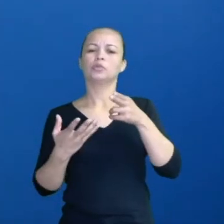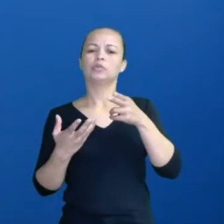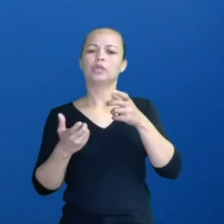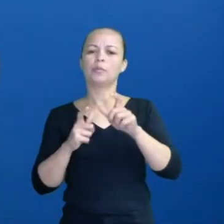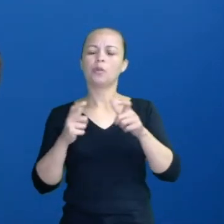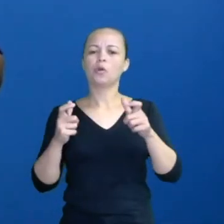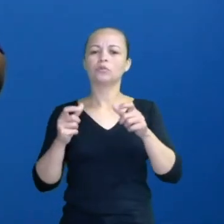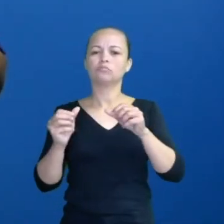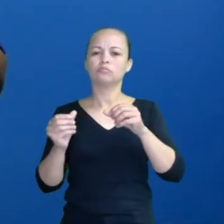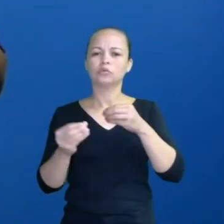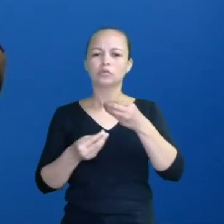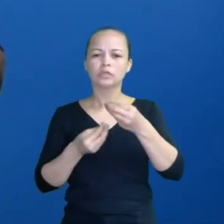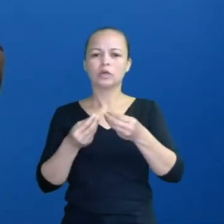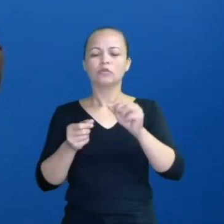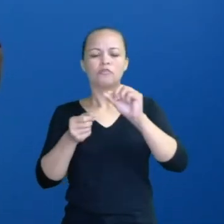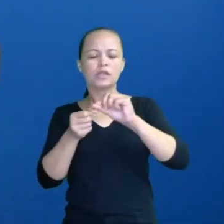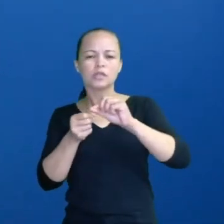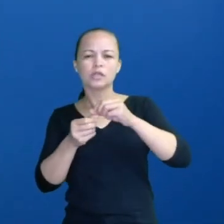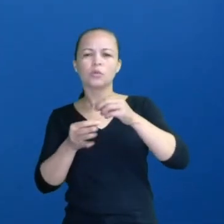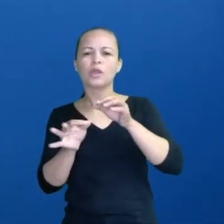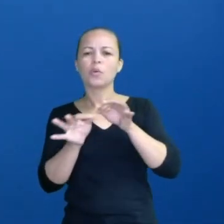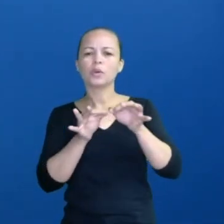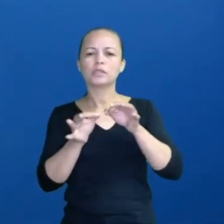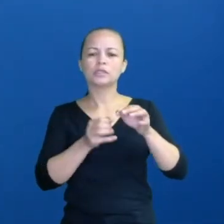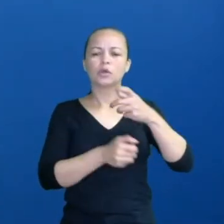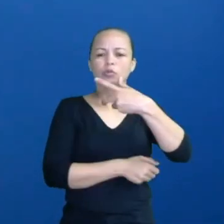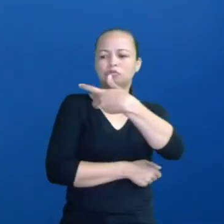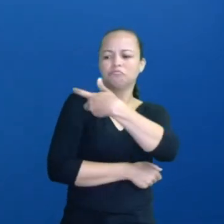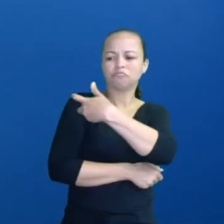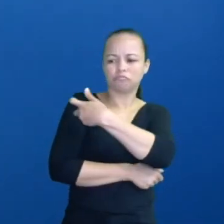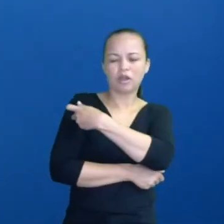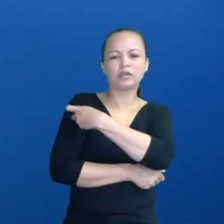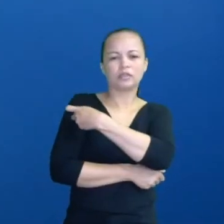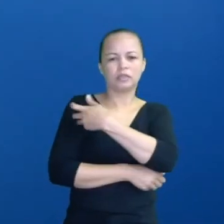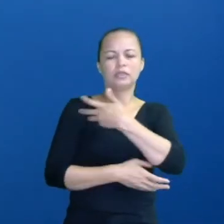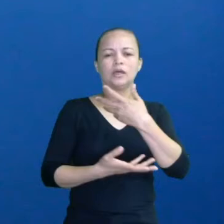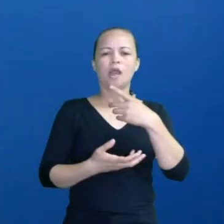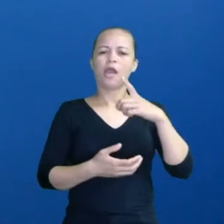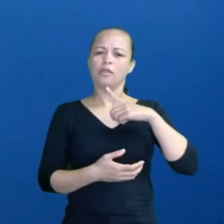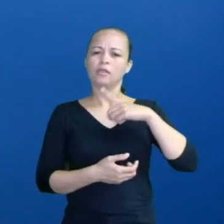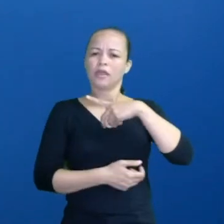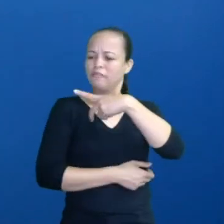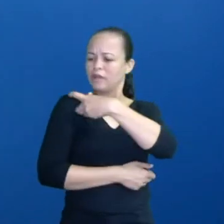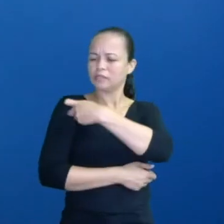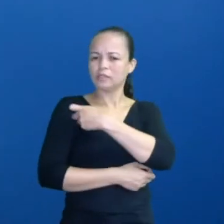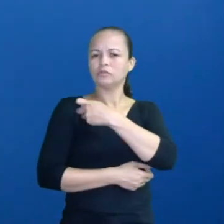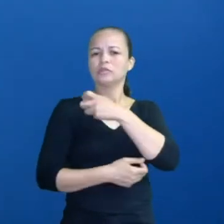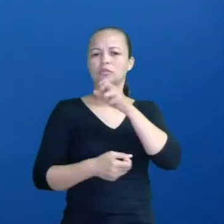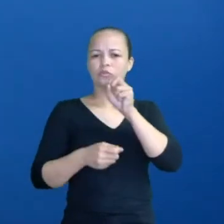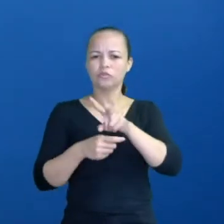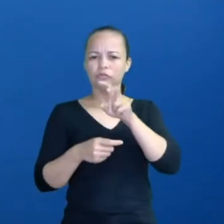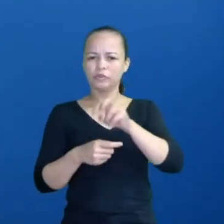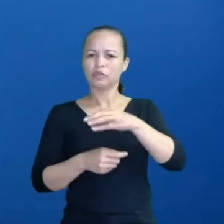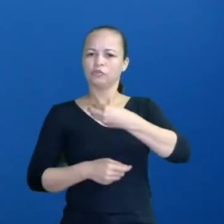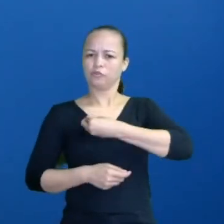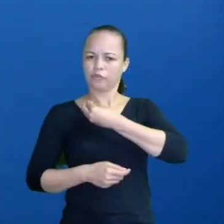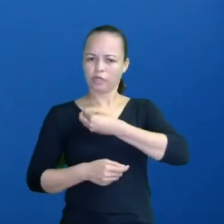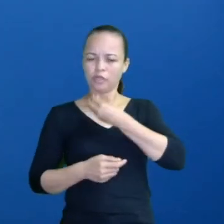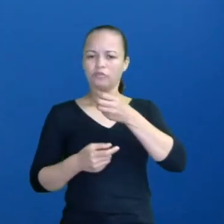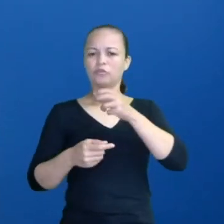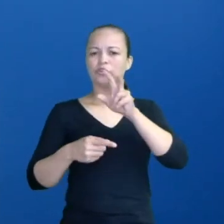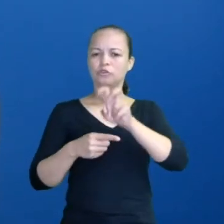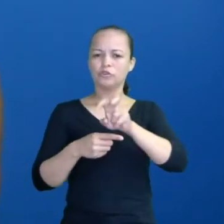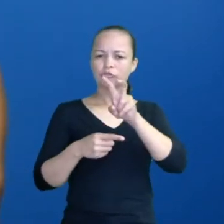de vacinas, isso mesmo. Tem vacinas que usam os vírus vivos e os vírus